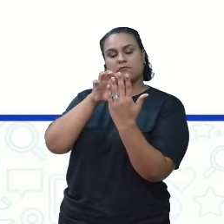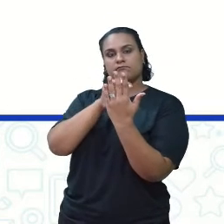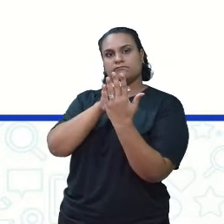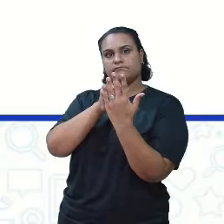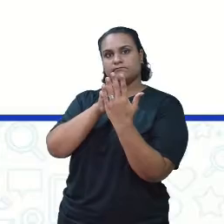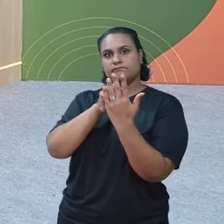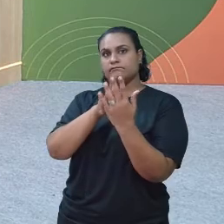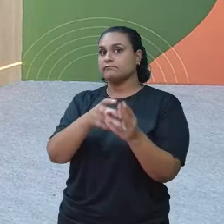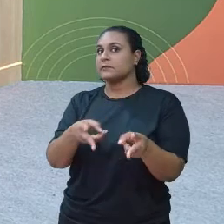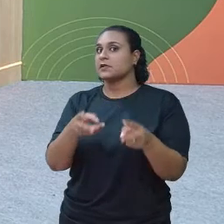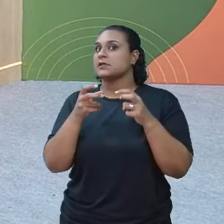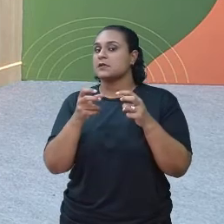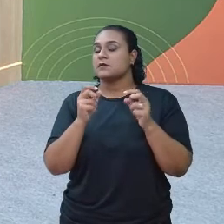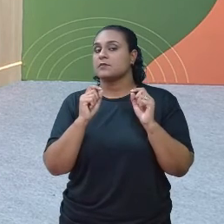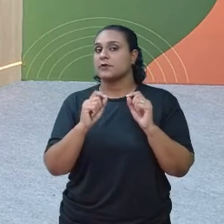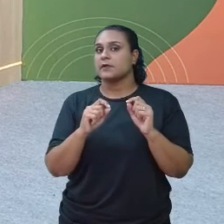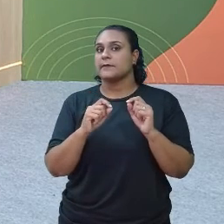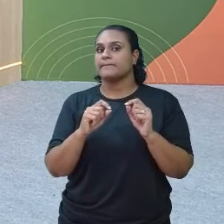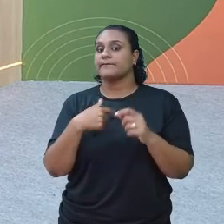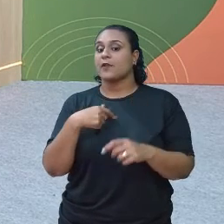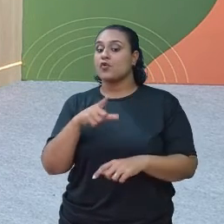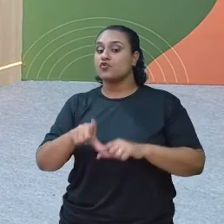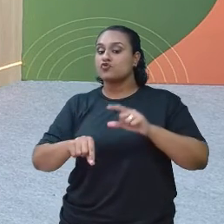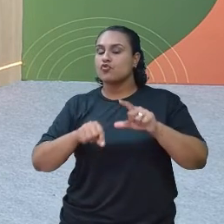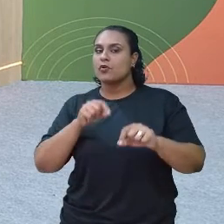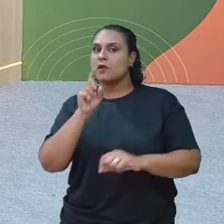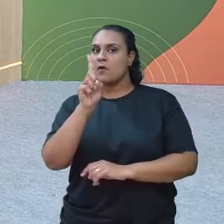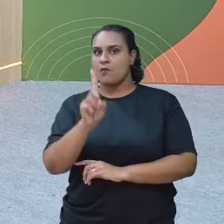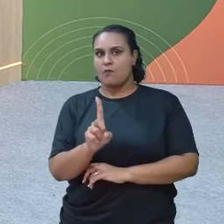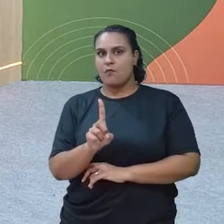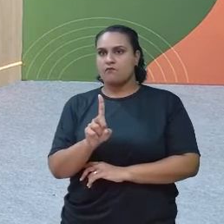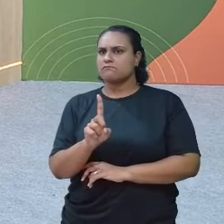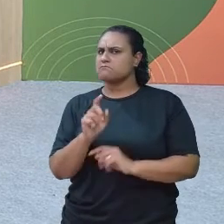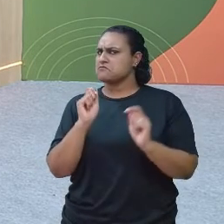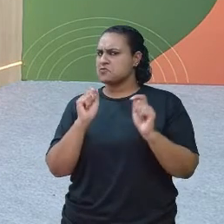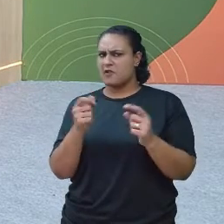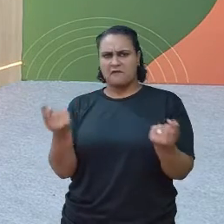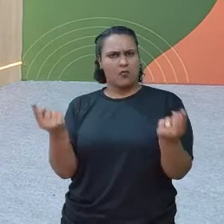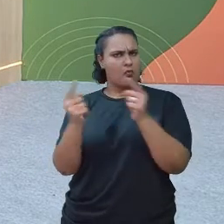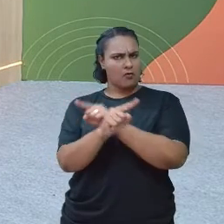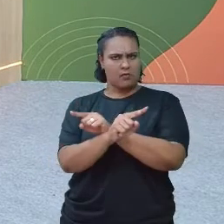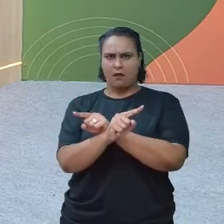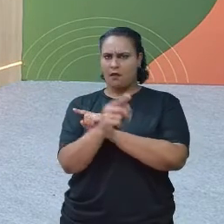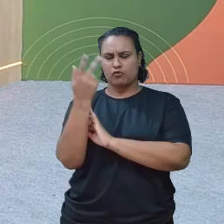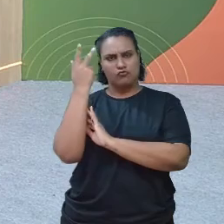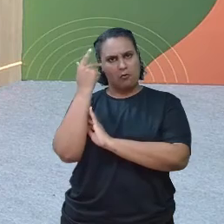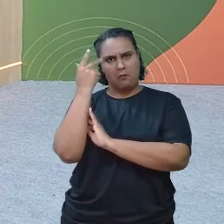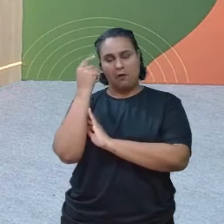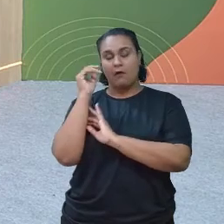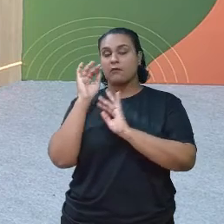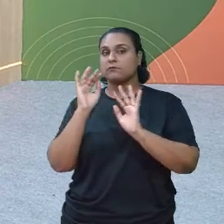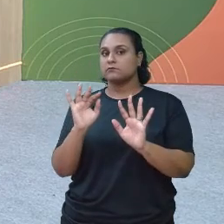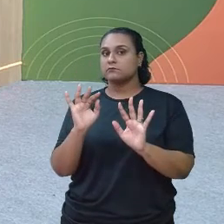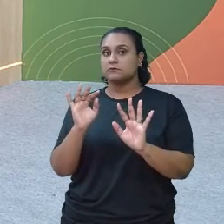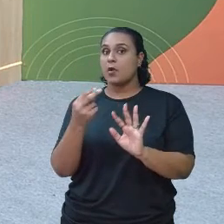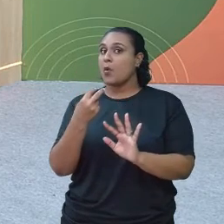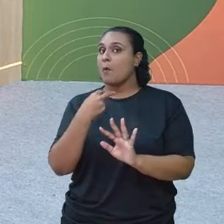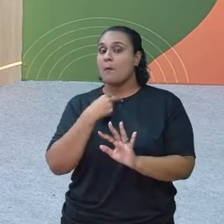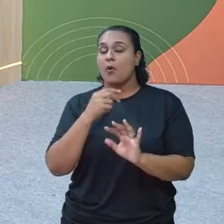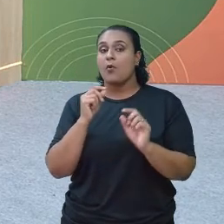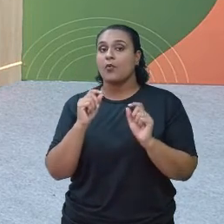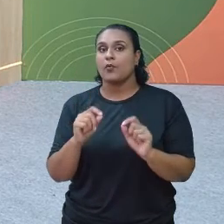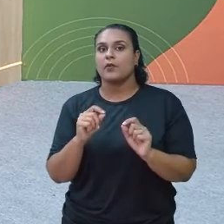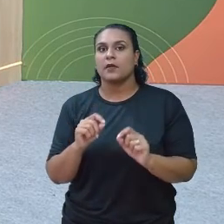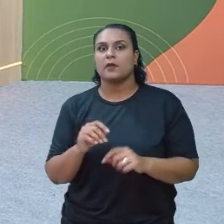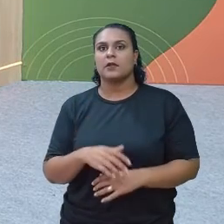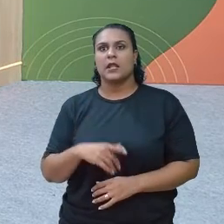daqui. Perceba que eu escolhi uma delas, eu poderia ter feito o contrário. O que eu não posso fazer é